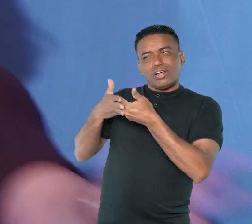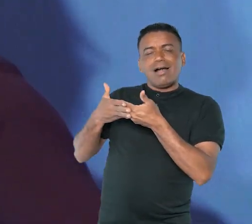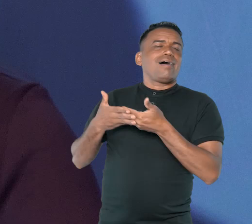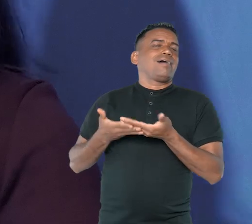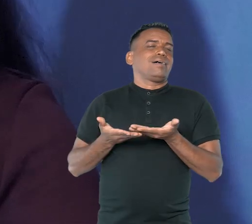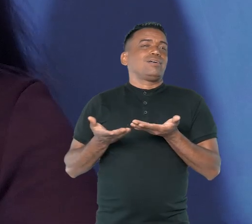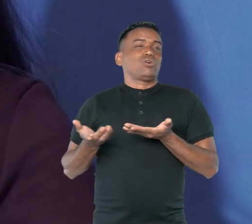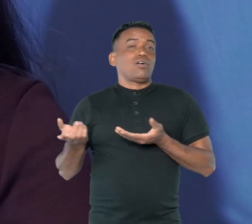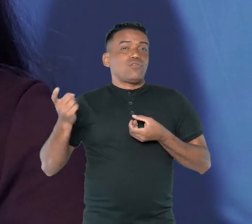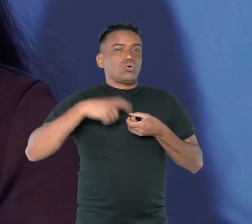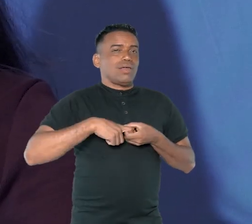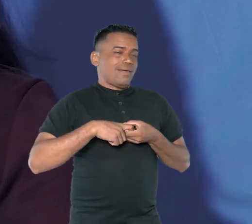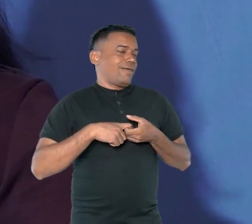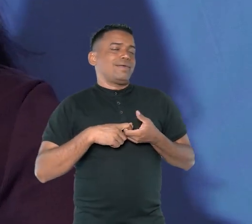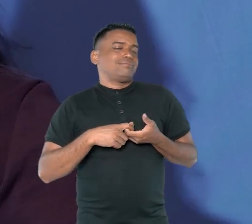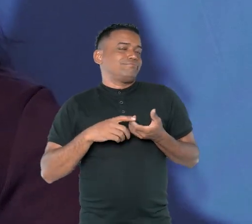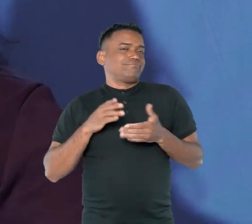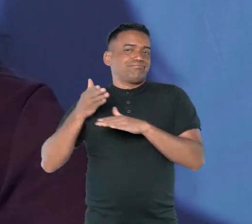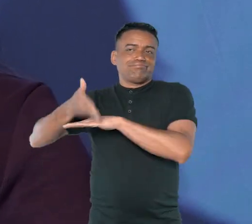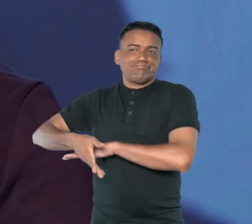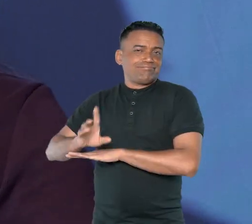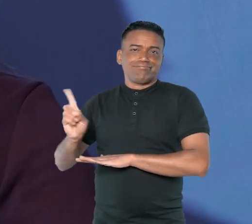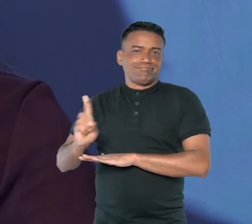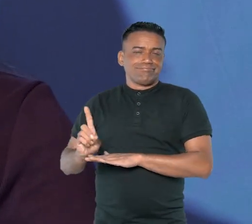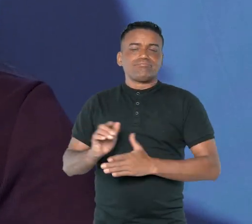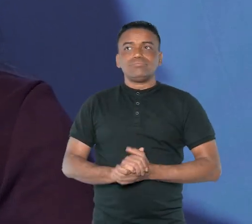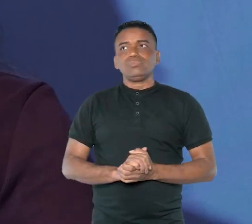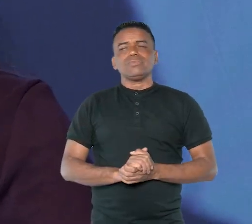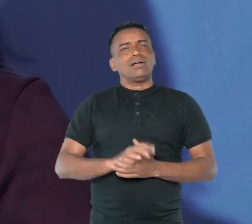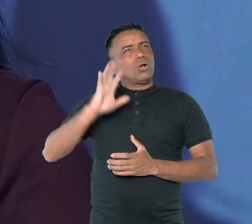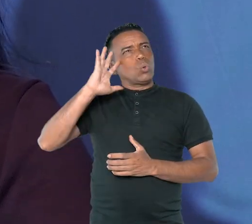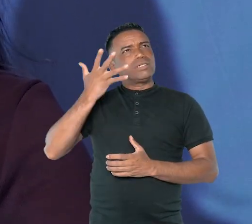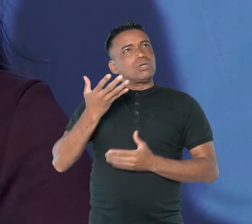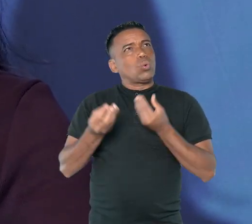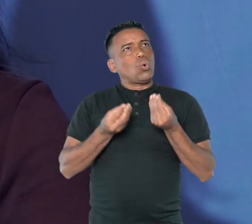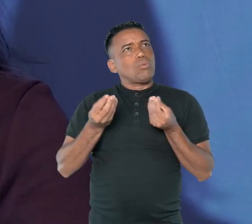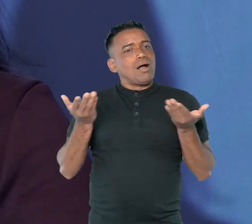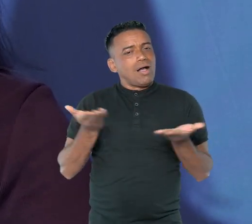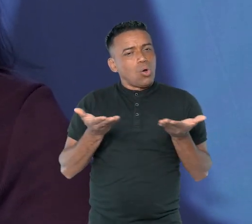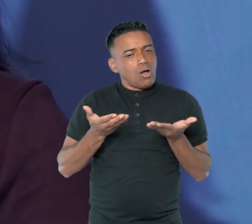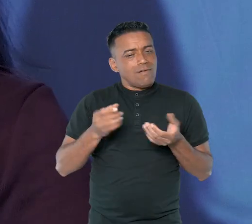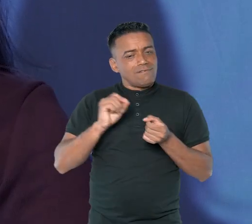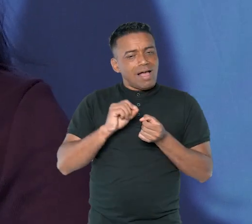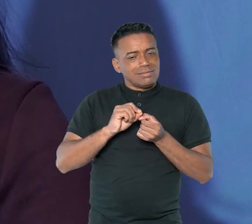trás sem ter entrado no Stonehenge. E aí, quando me ocorreu a ideia de o que fazer agora, eu